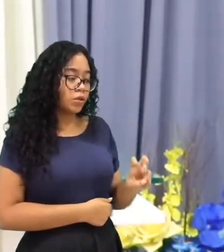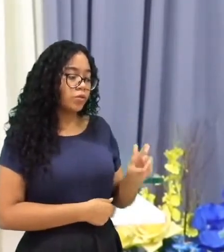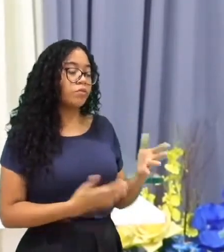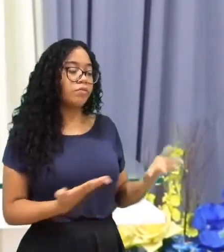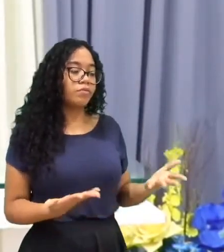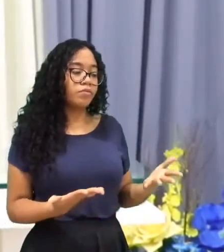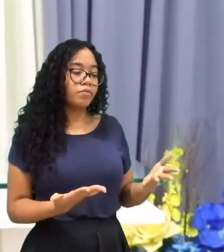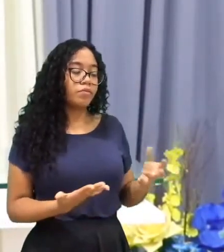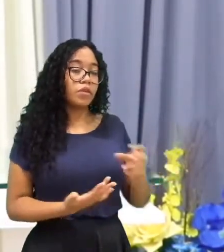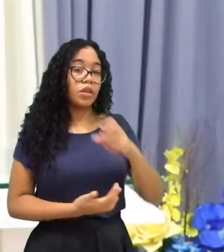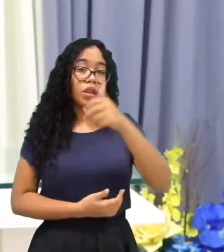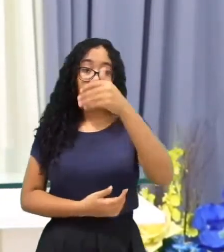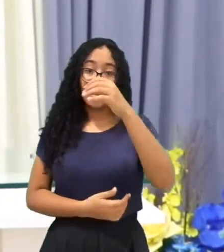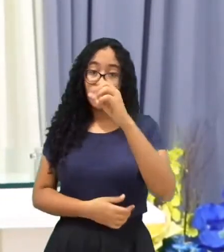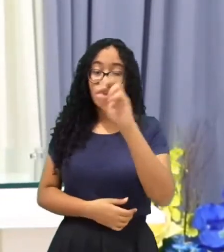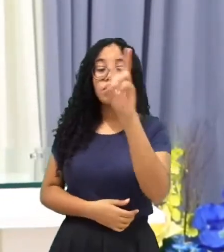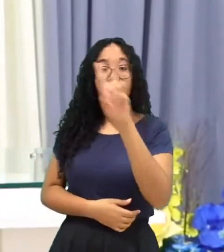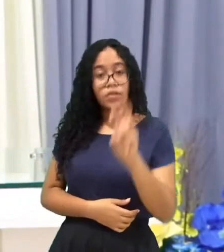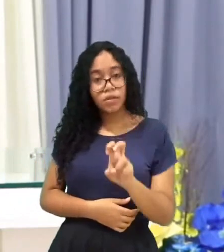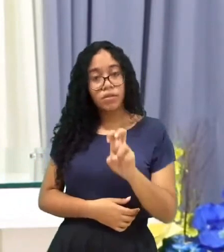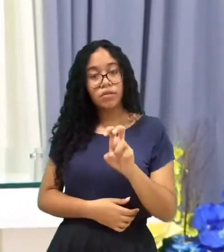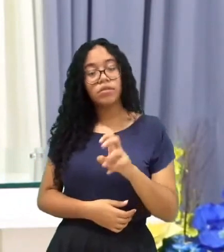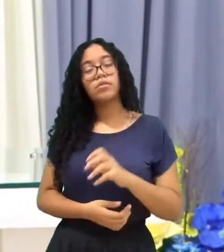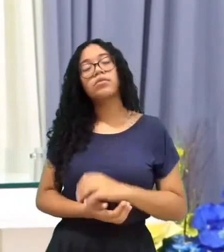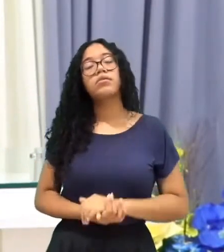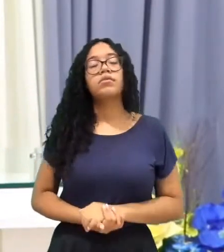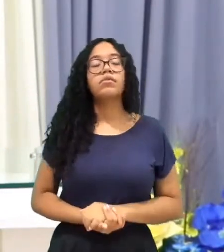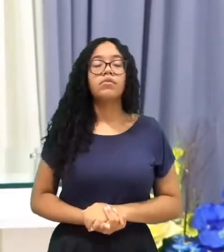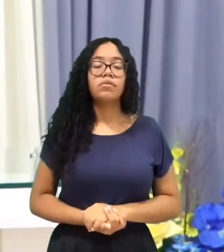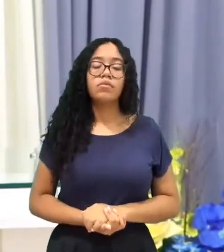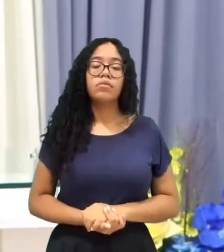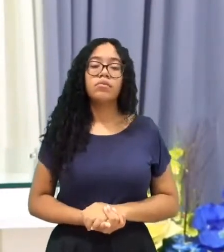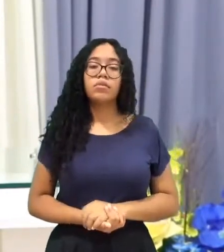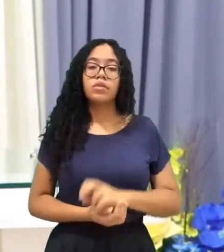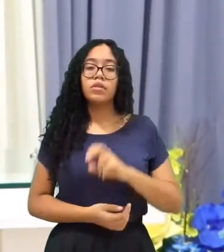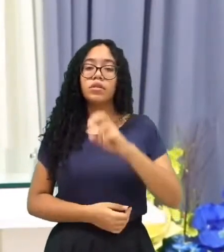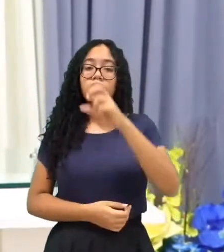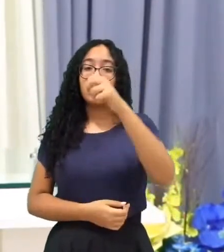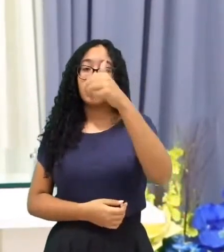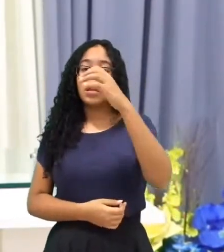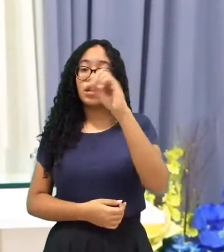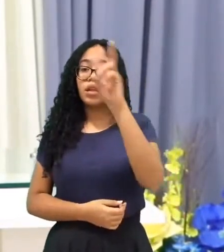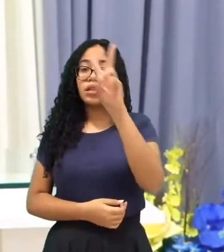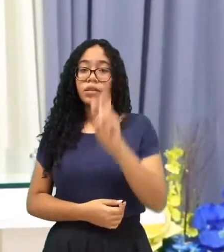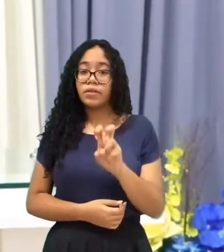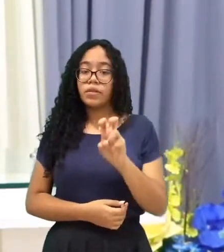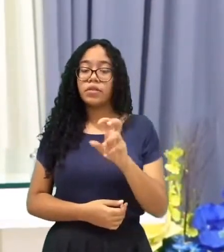Quantas vezes? 10 vezes. 10